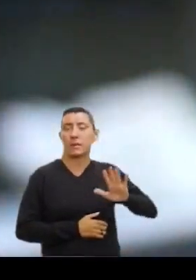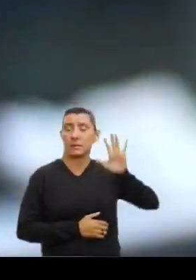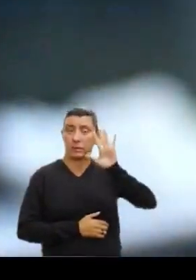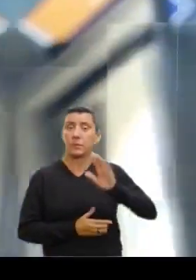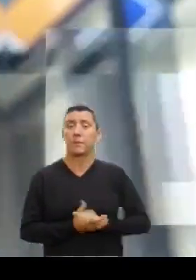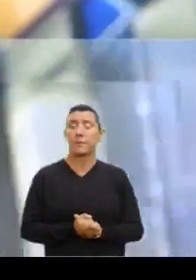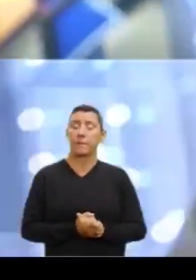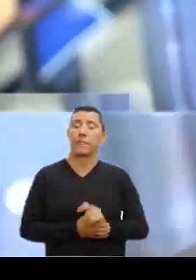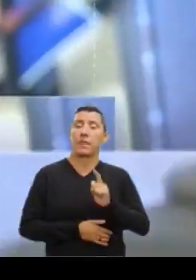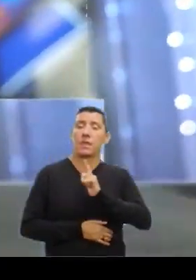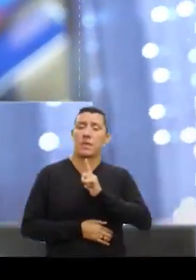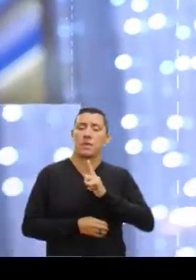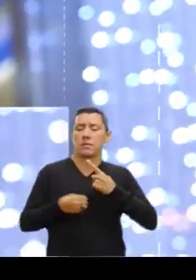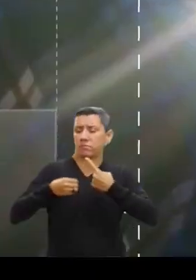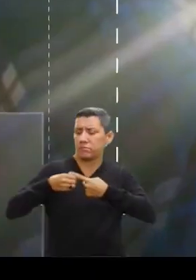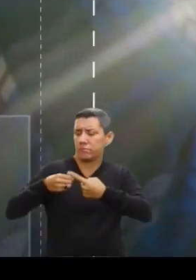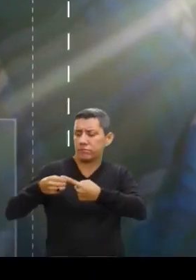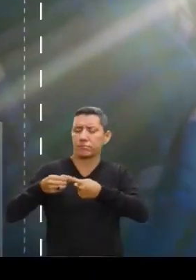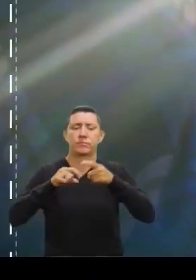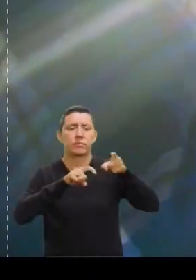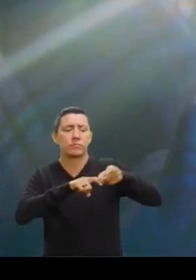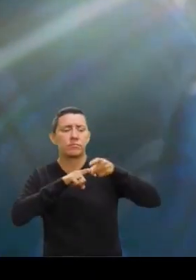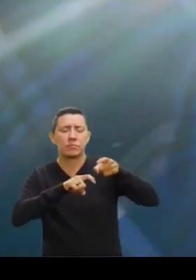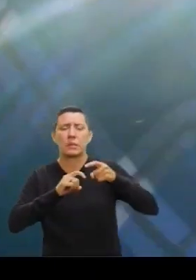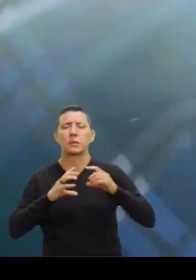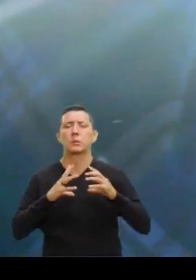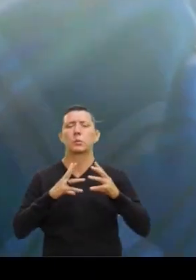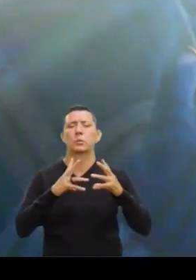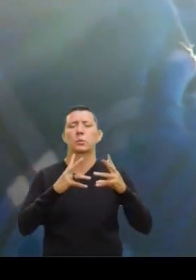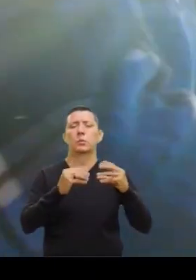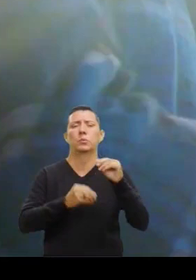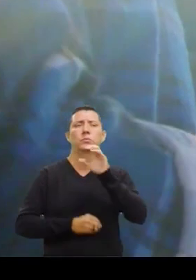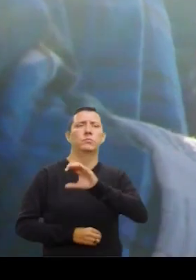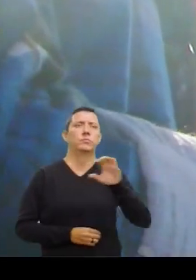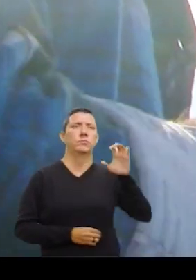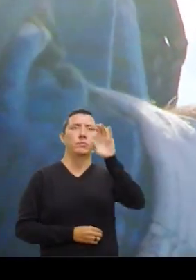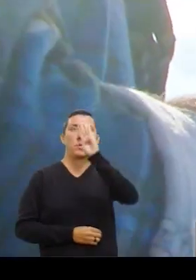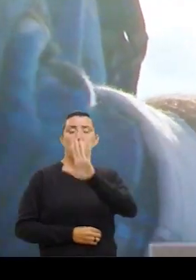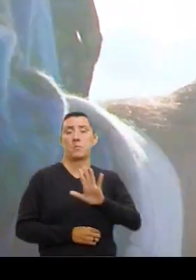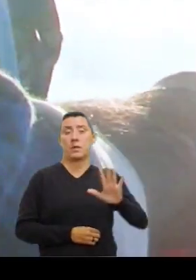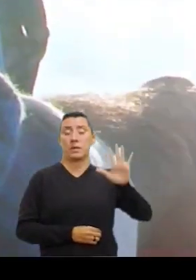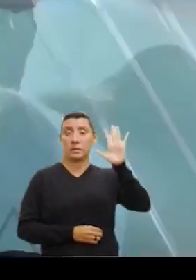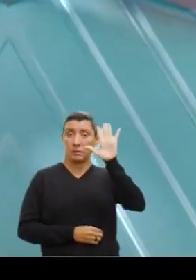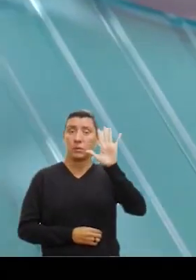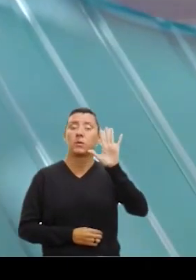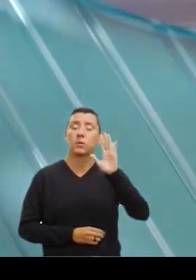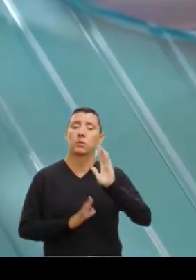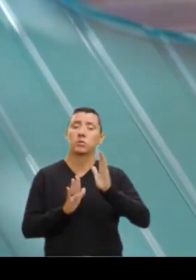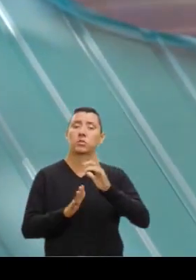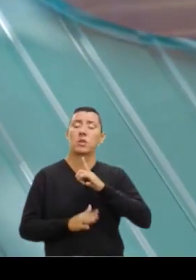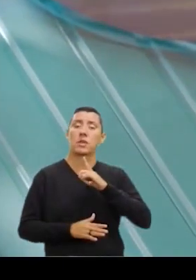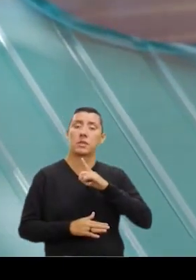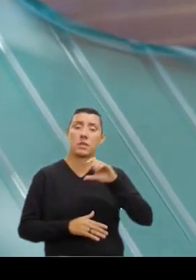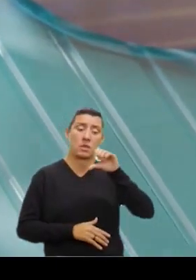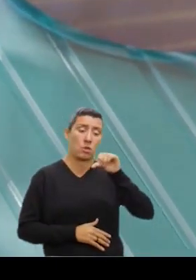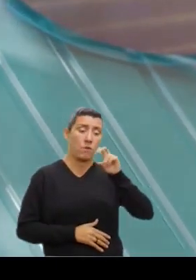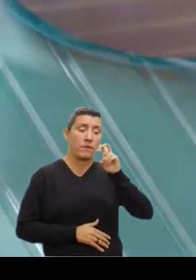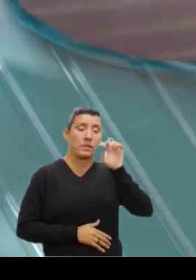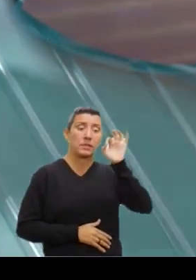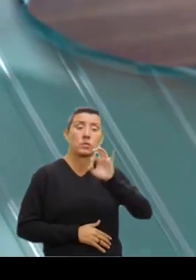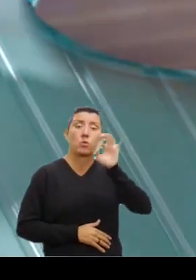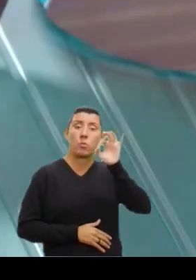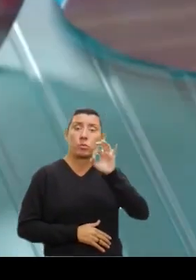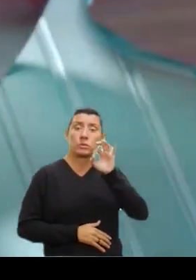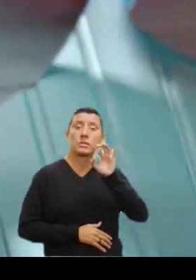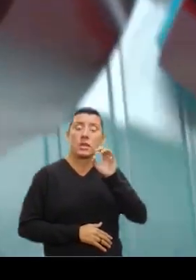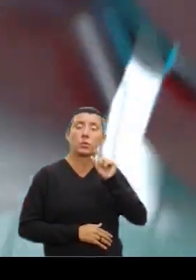estamos nas cidades no campo em todas as regiões do país atendemos noventa e cinco porcento da população